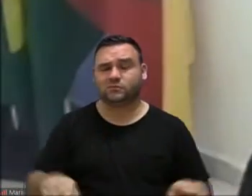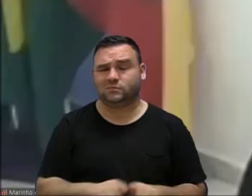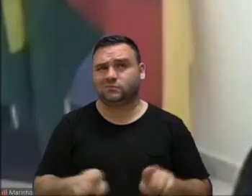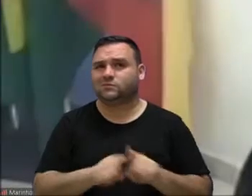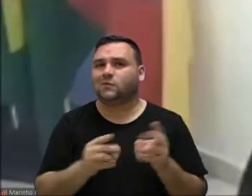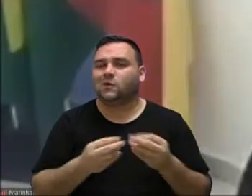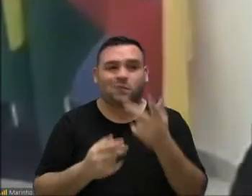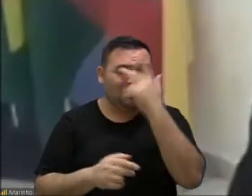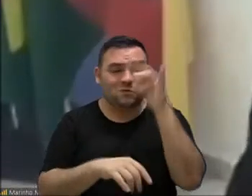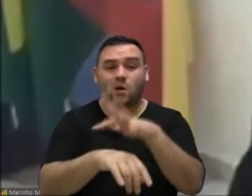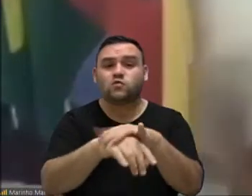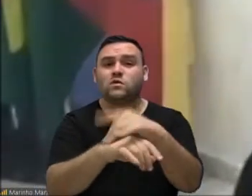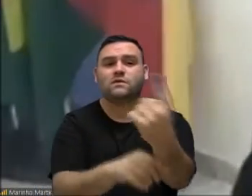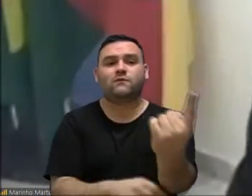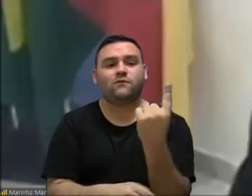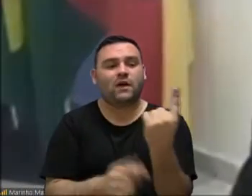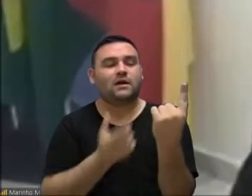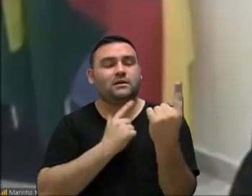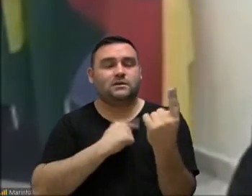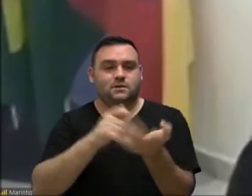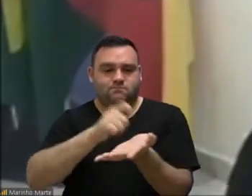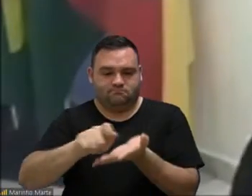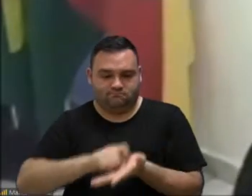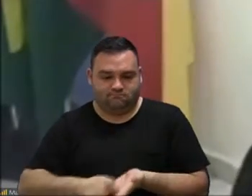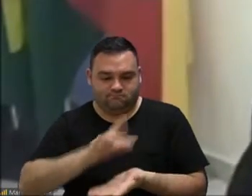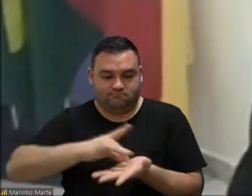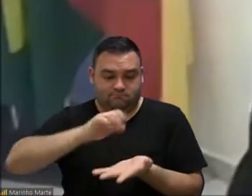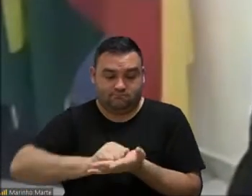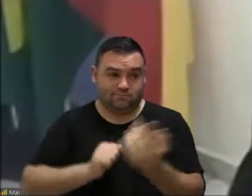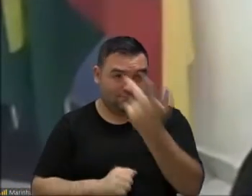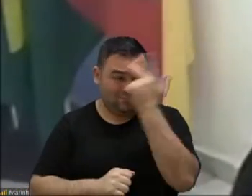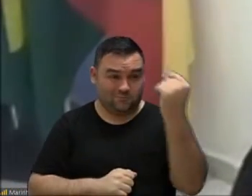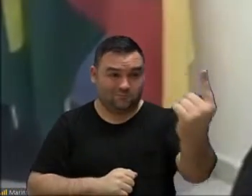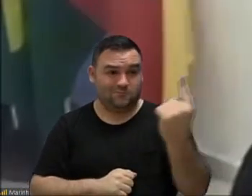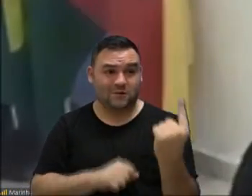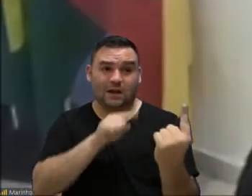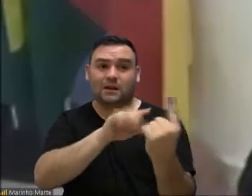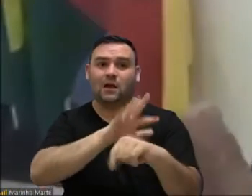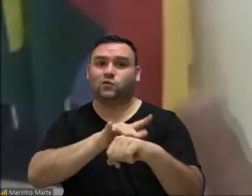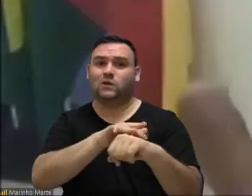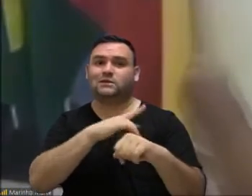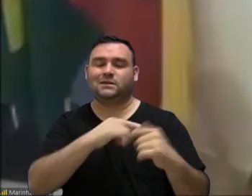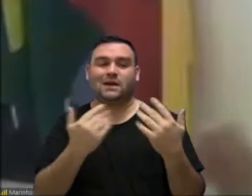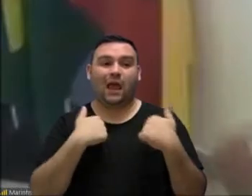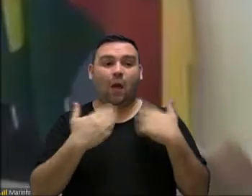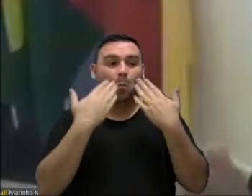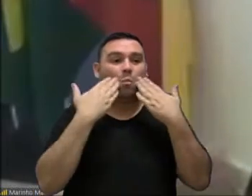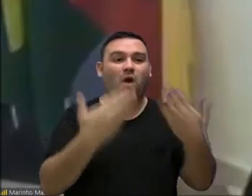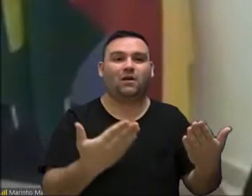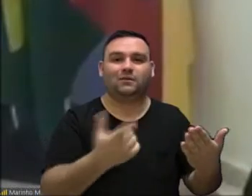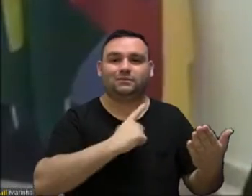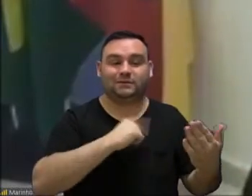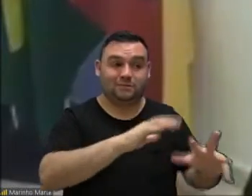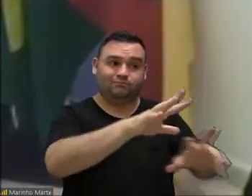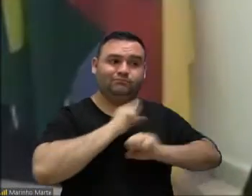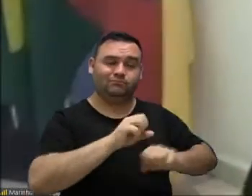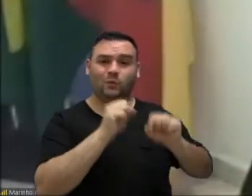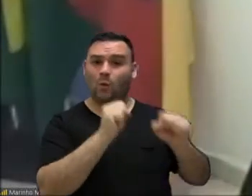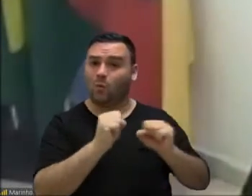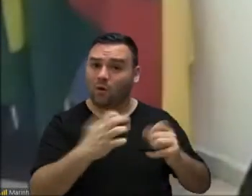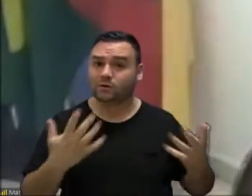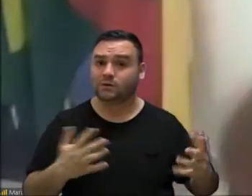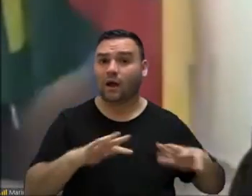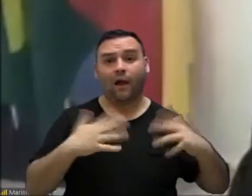o paciente entra faz uma ficha aquela pessoa já está exposta eventualmente à contaminação